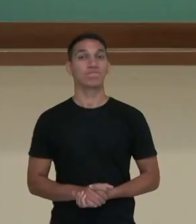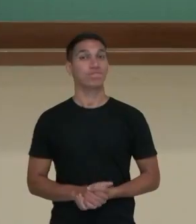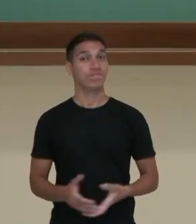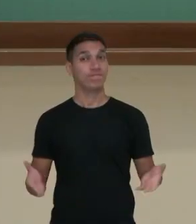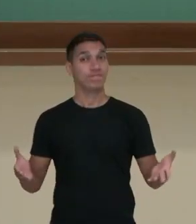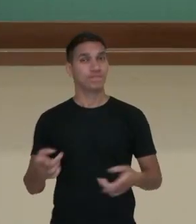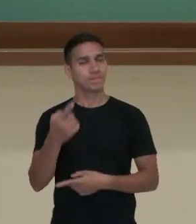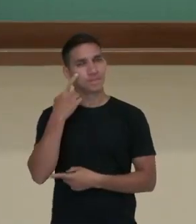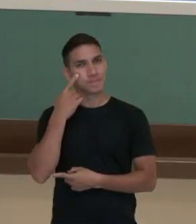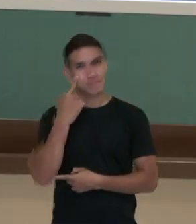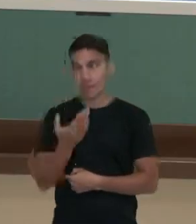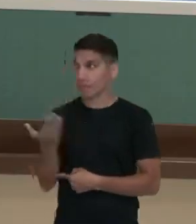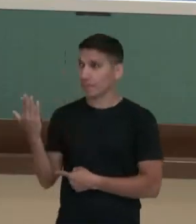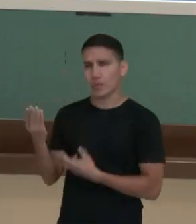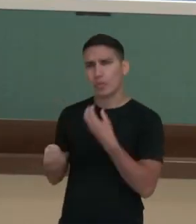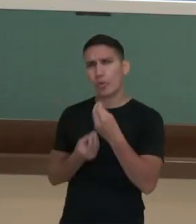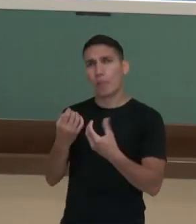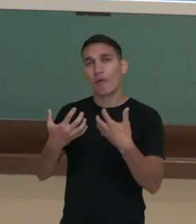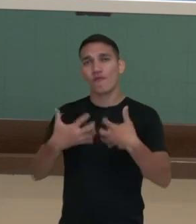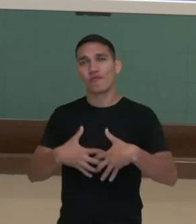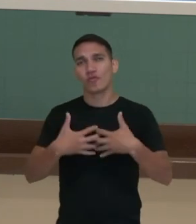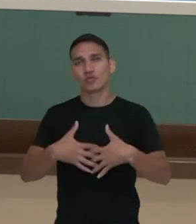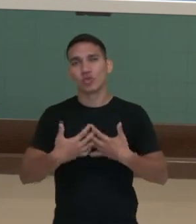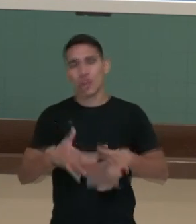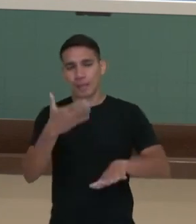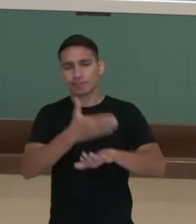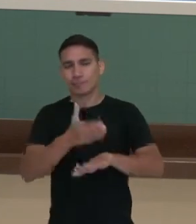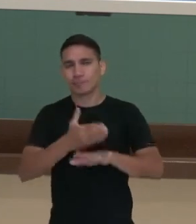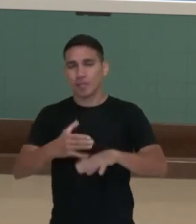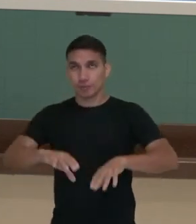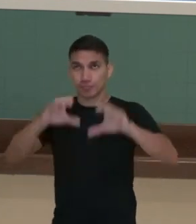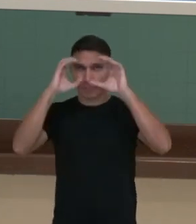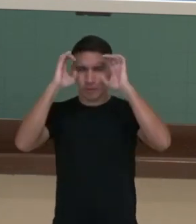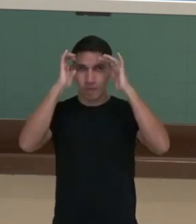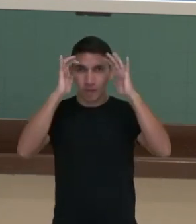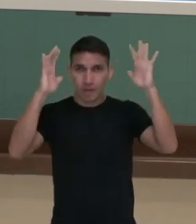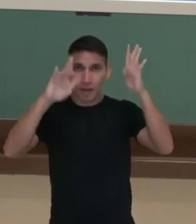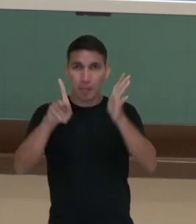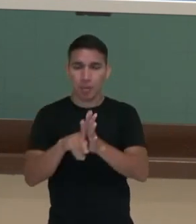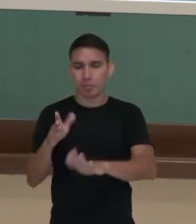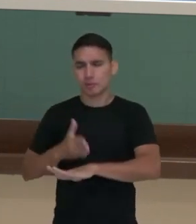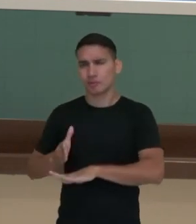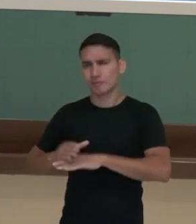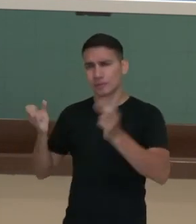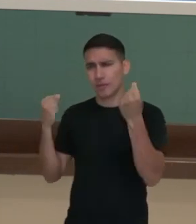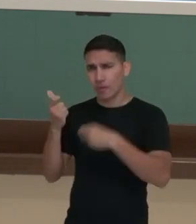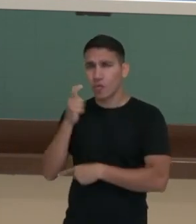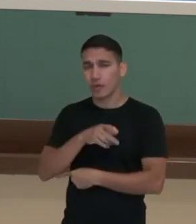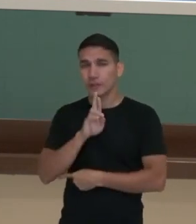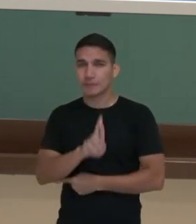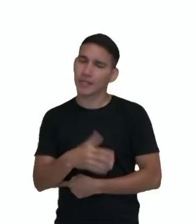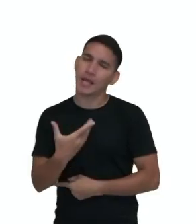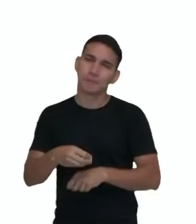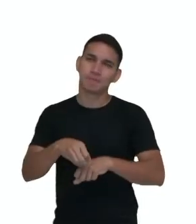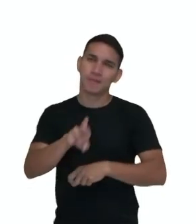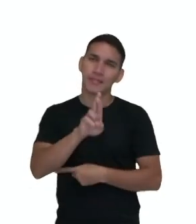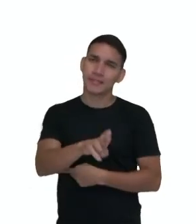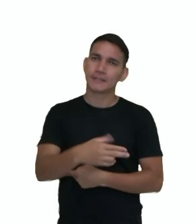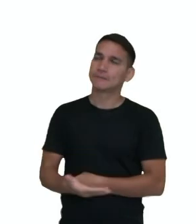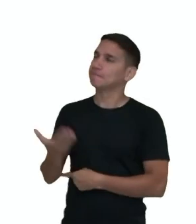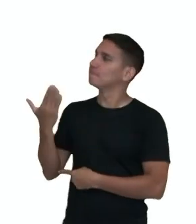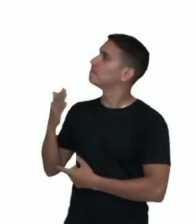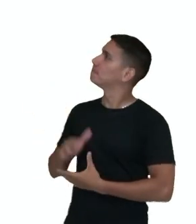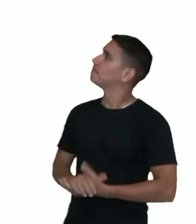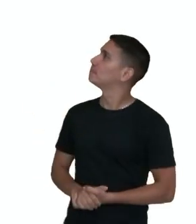E aí, pessoal, como funciona o uso da realidade virtual nos treinamentos físicos? Conseguiu responder? Olha só, uma sugestão